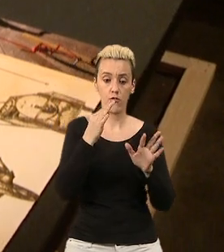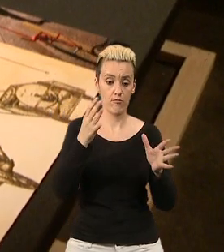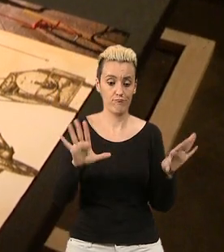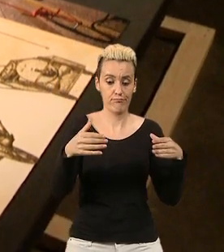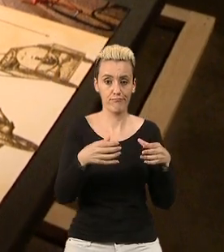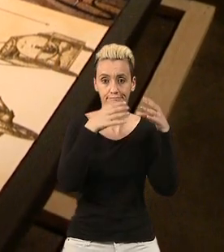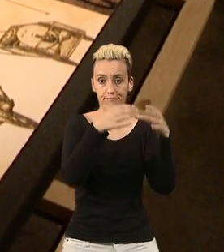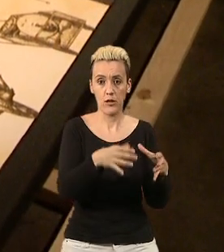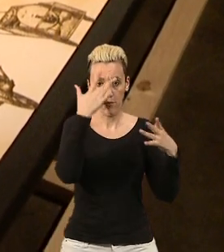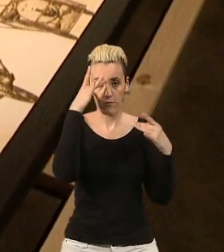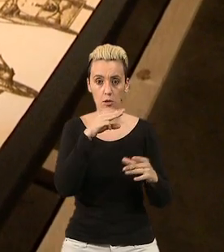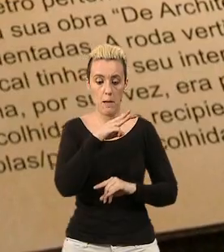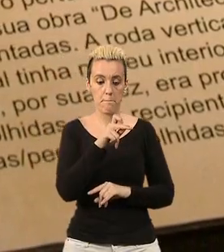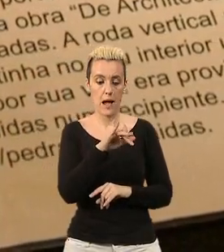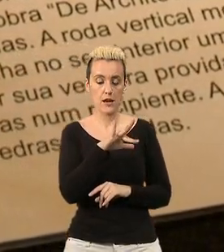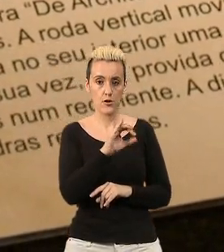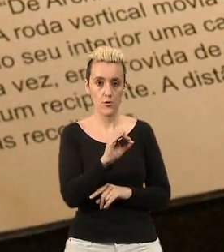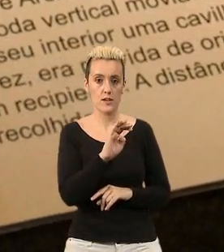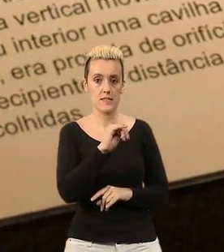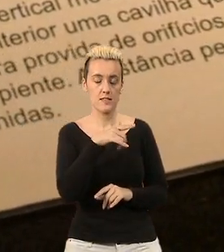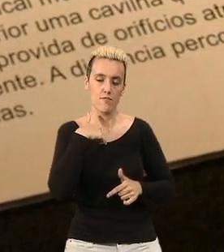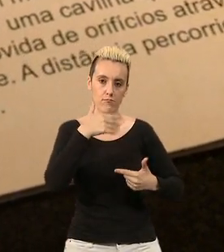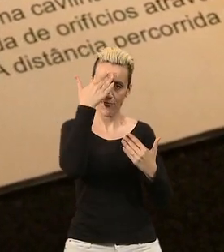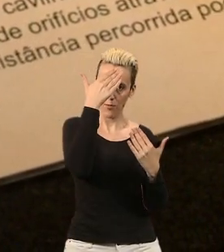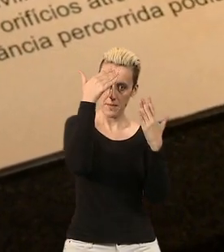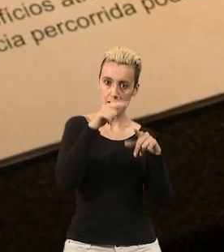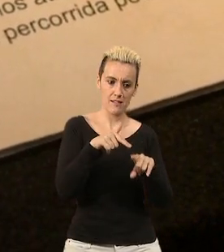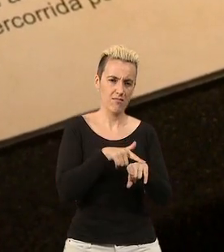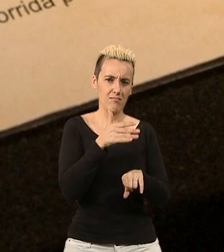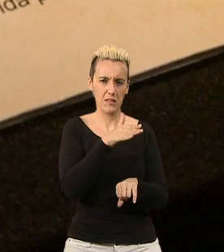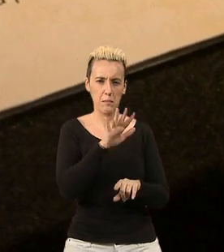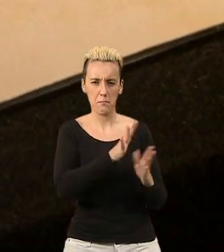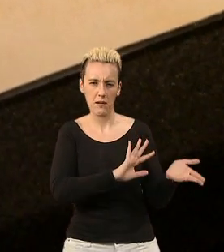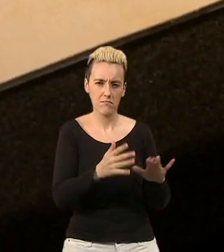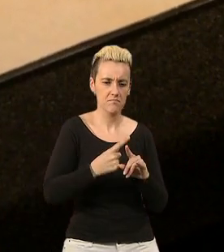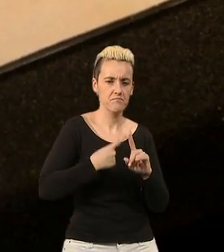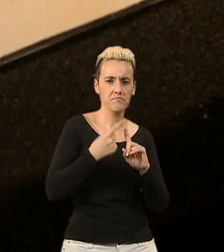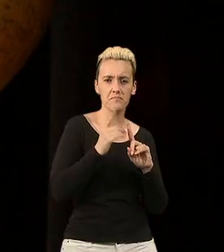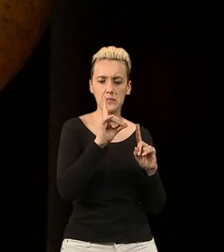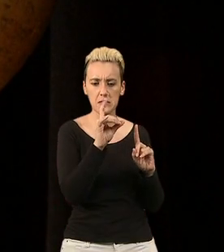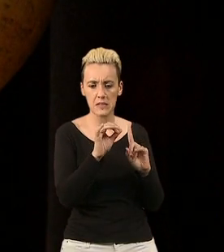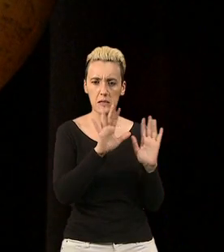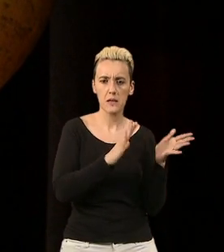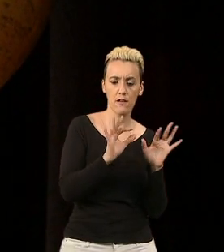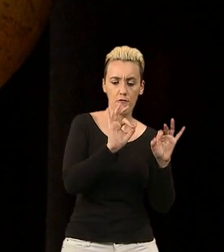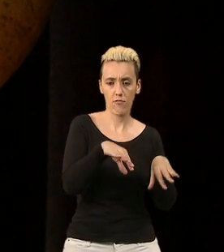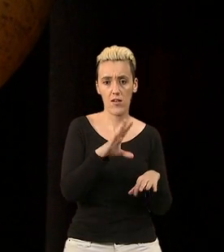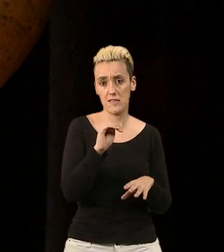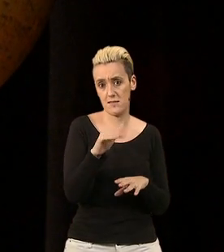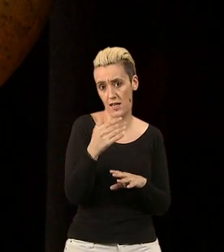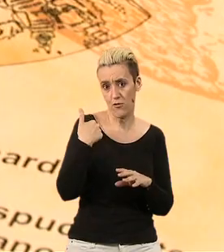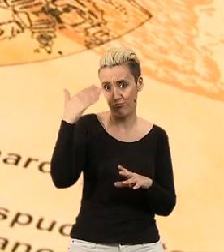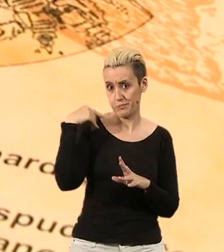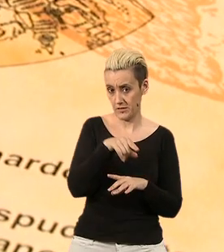Mário Silva, a quem eu presto a minha homenagem, e que nessa altura, portanto estávamos no final dos anos 60, do século